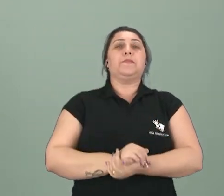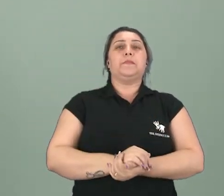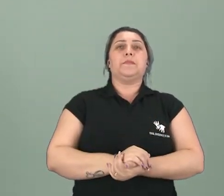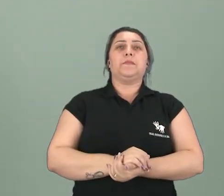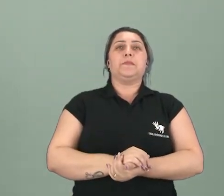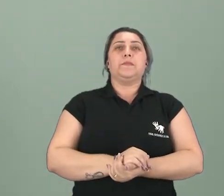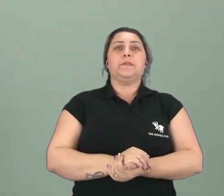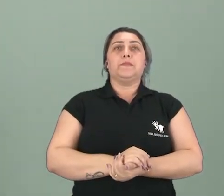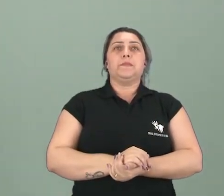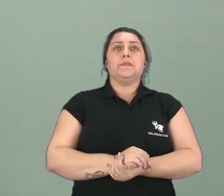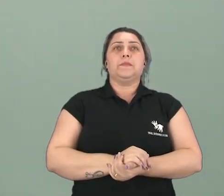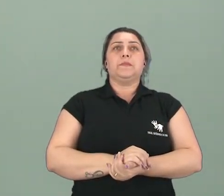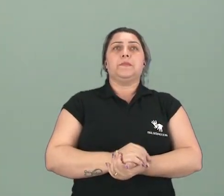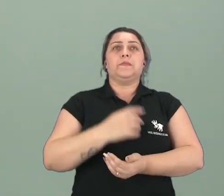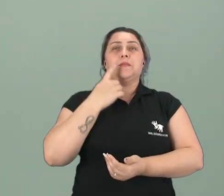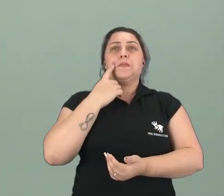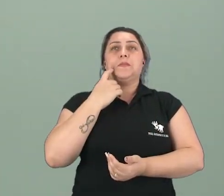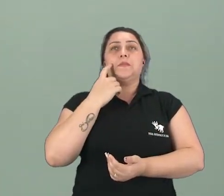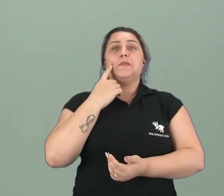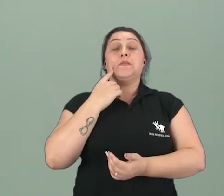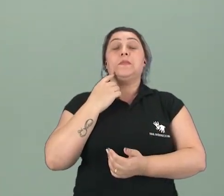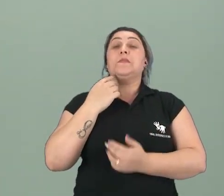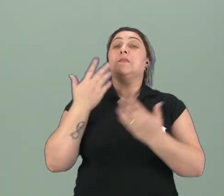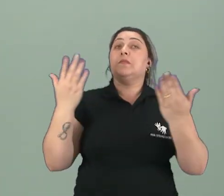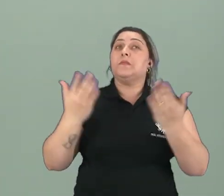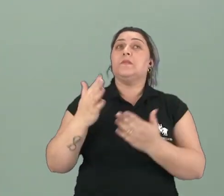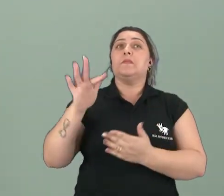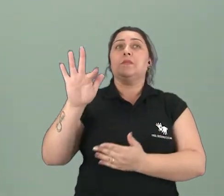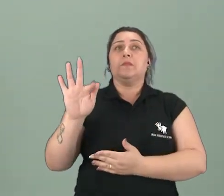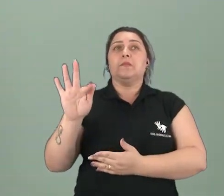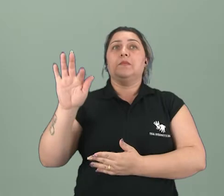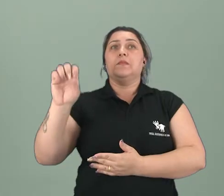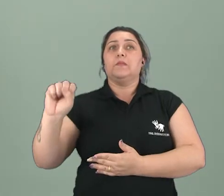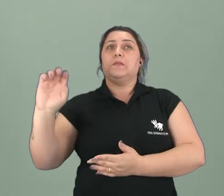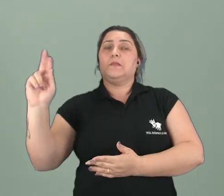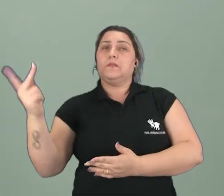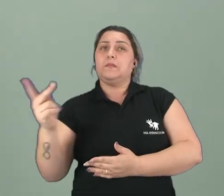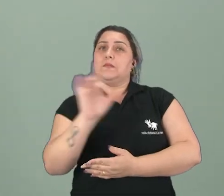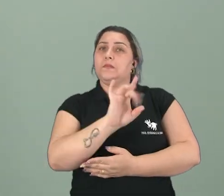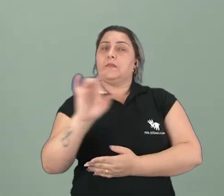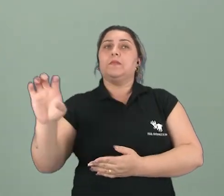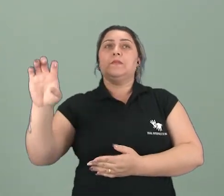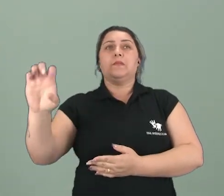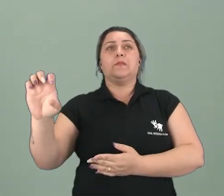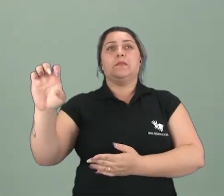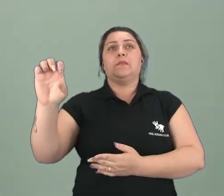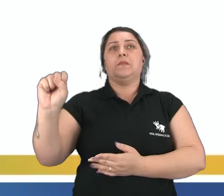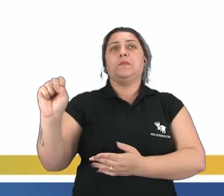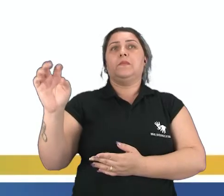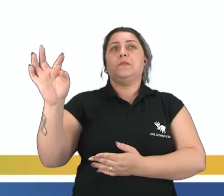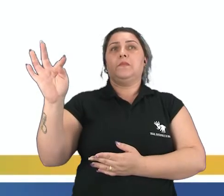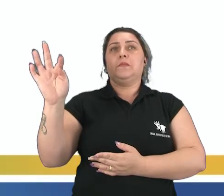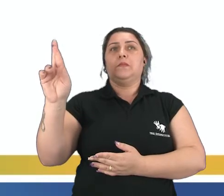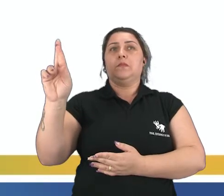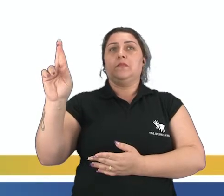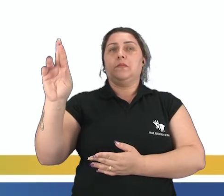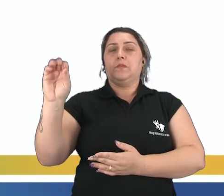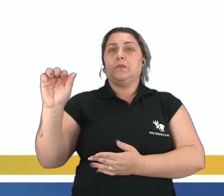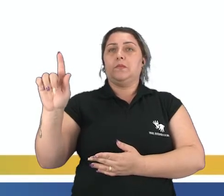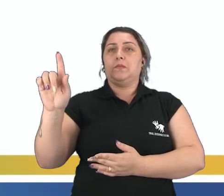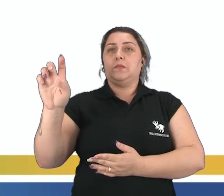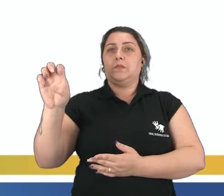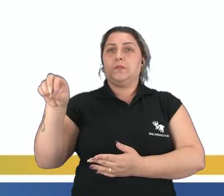né? E vamos ver então um pouquinho aí a respeito de cada uma dessas fases. A fase